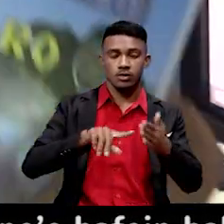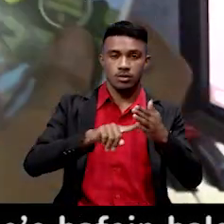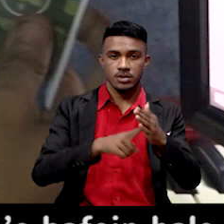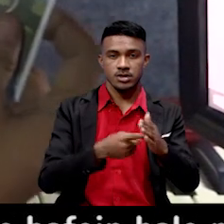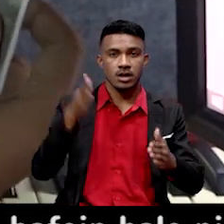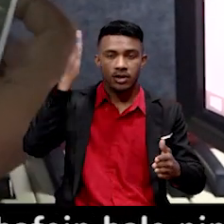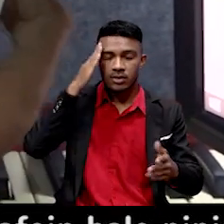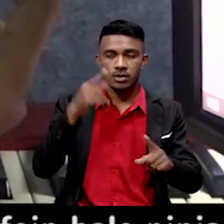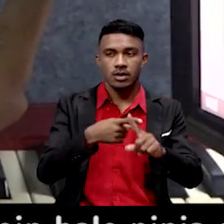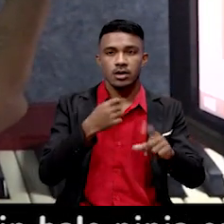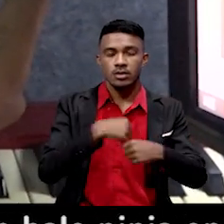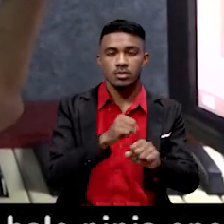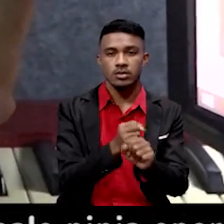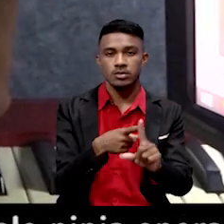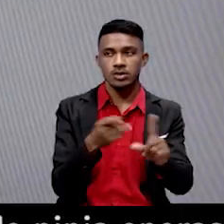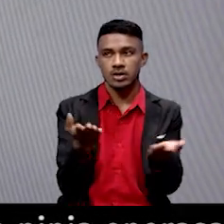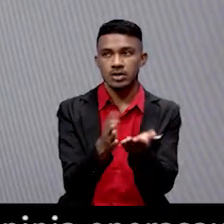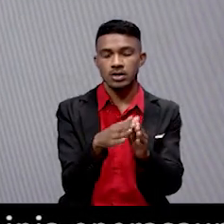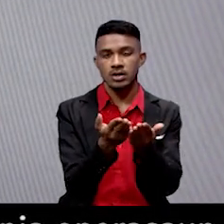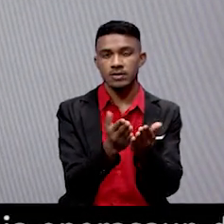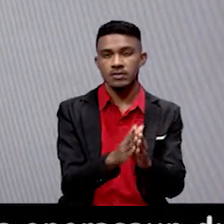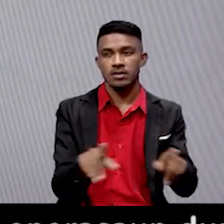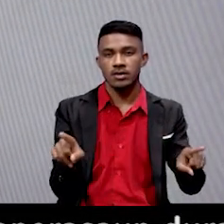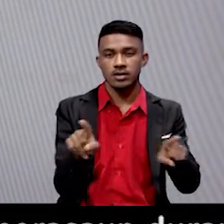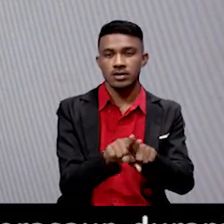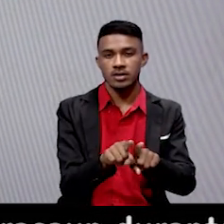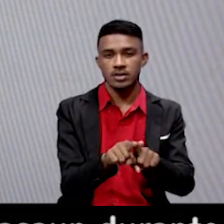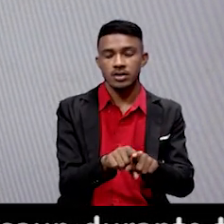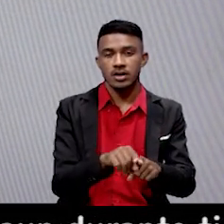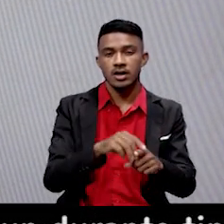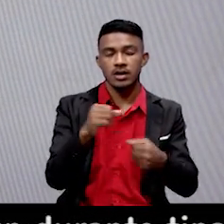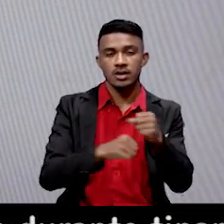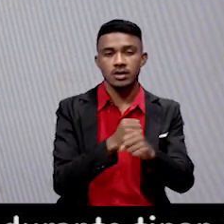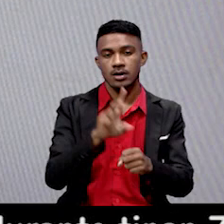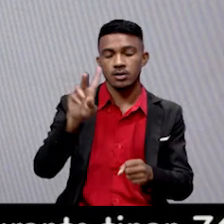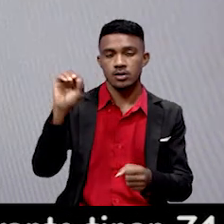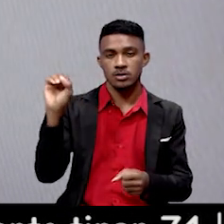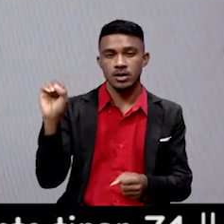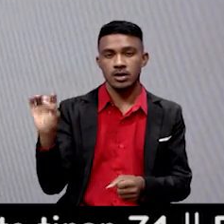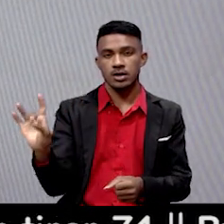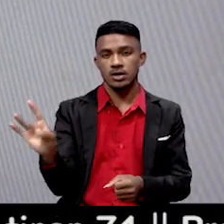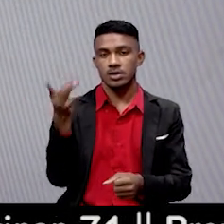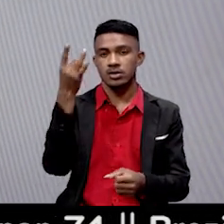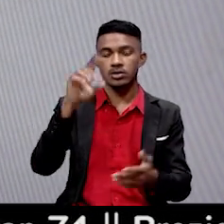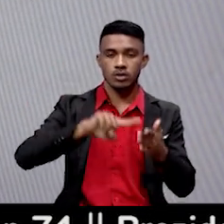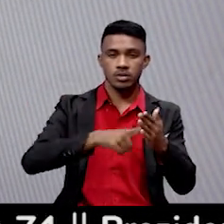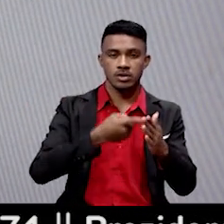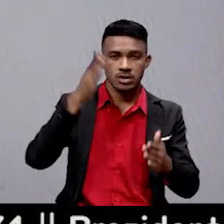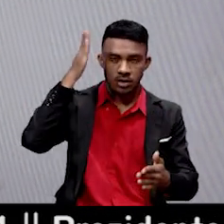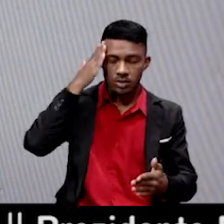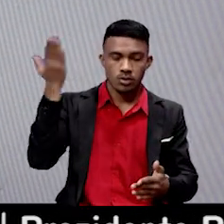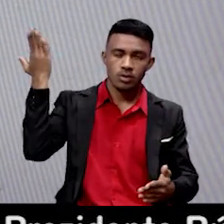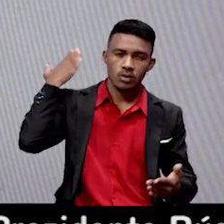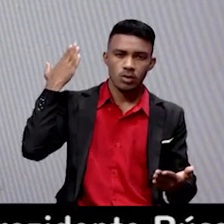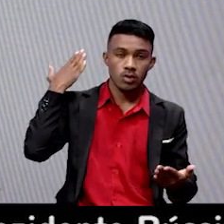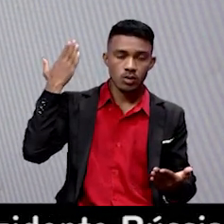por luz, livro, sir, né? Livro nessa, né? Livro na rua que era 2018. Mas começa a noite na cata pulo de cuan. A